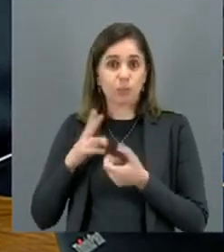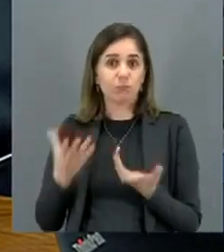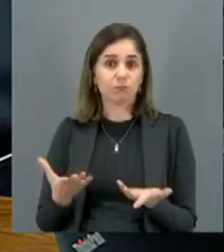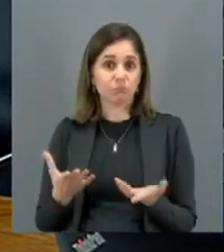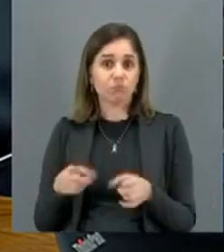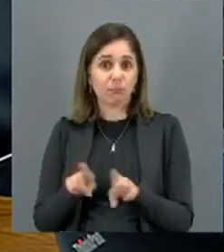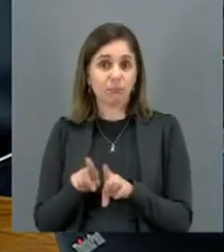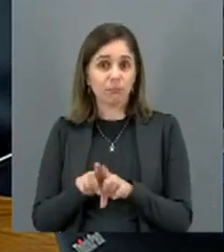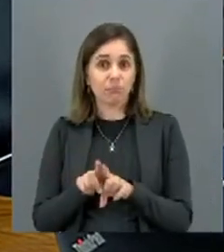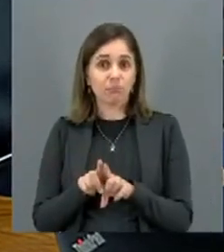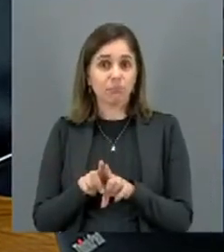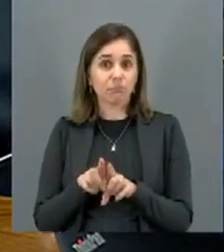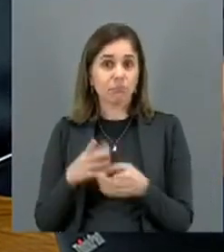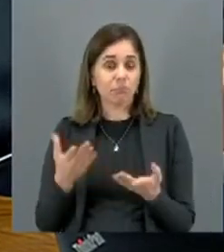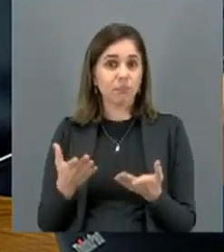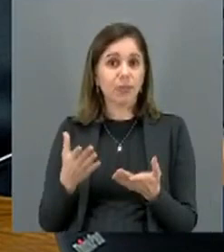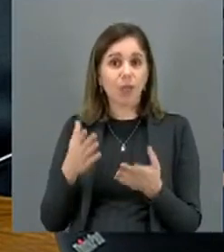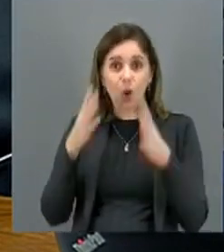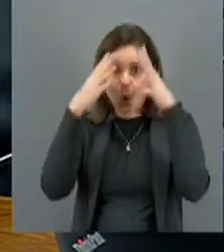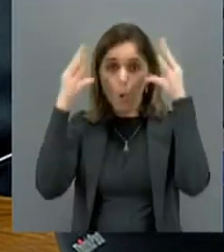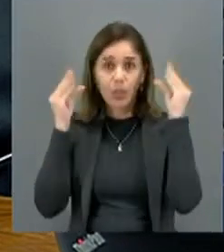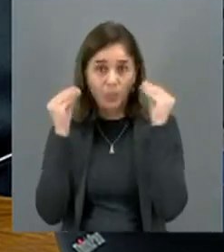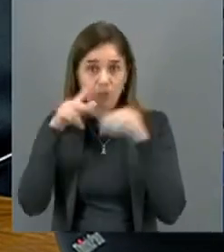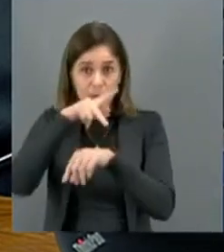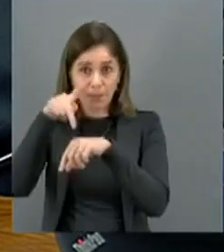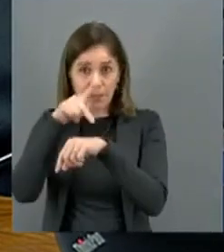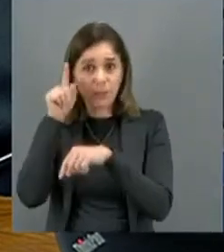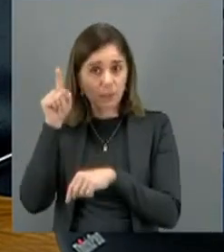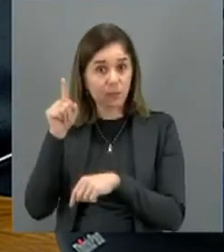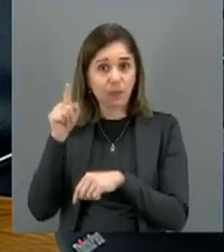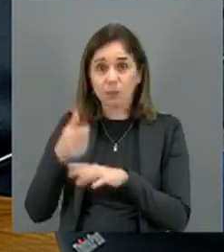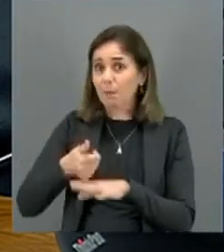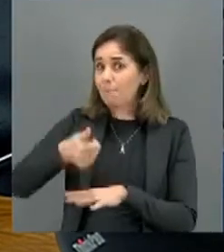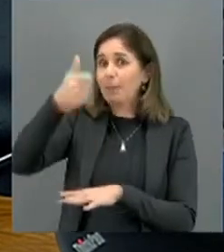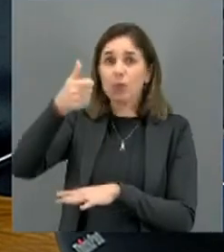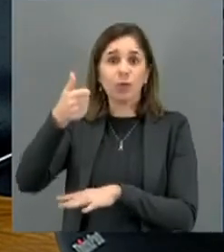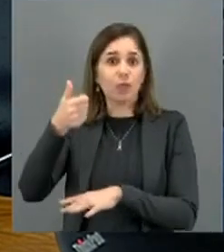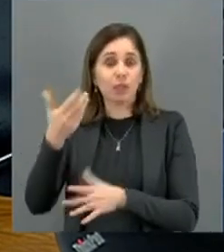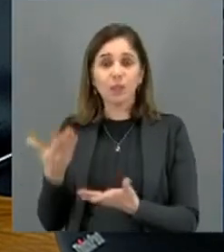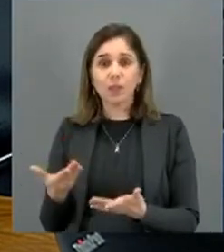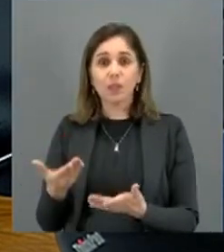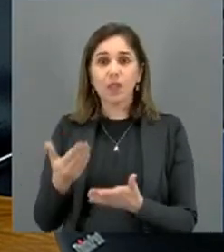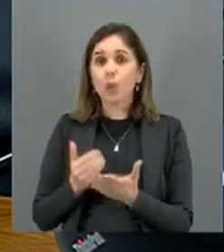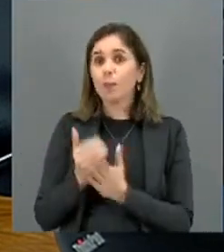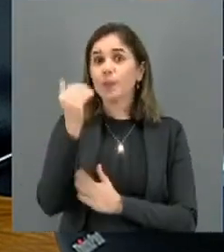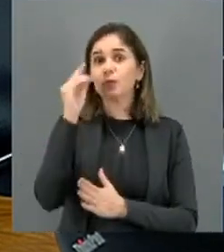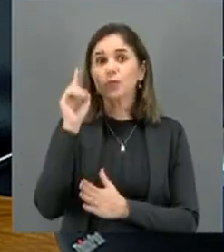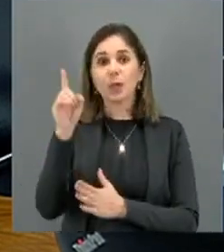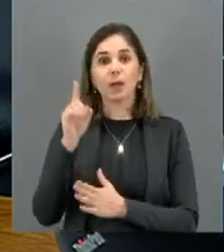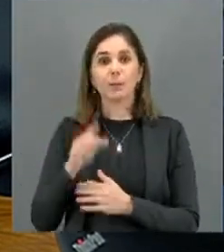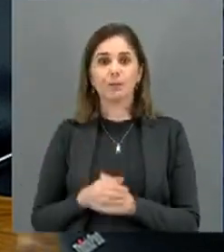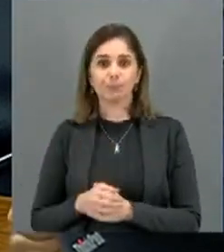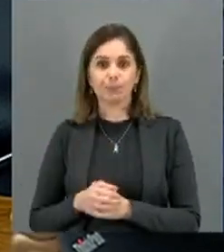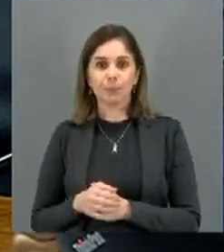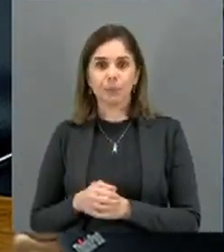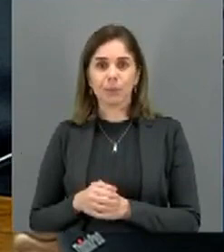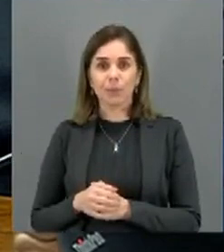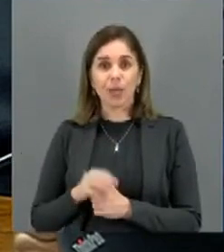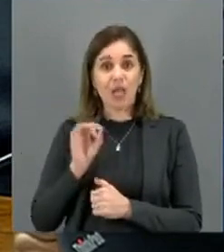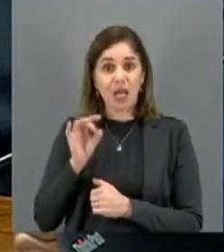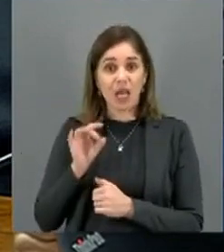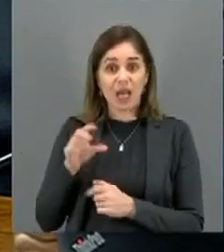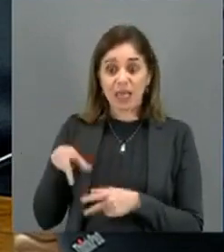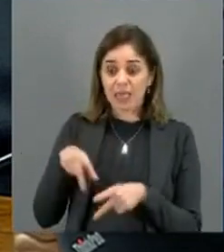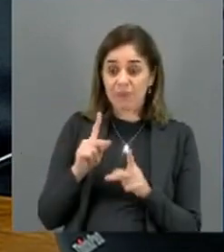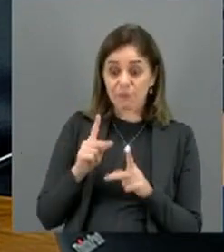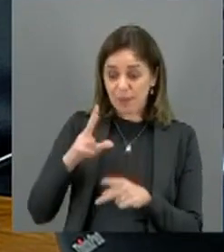a Holanda foi pioneira nesse processo. E lá não é ilegal portar 5 gramas. 5